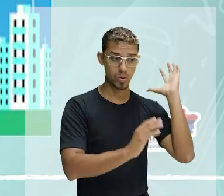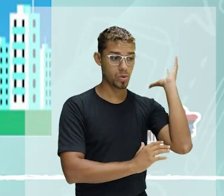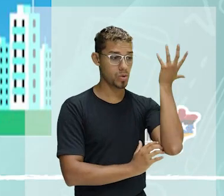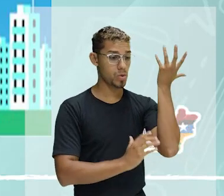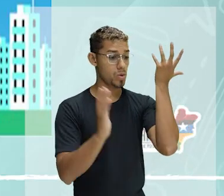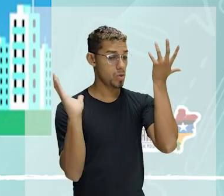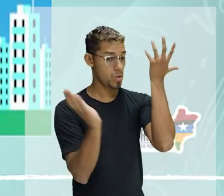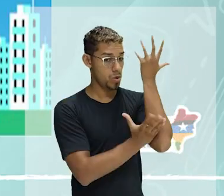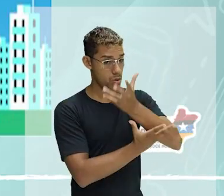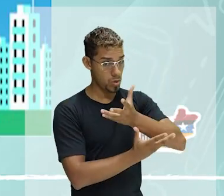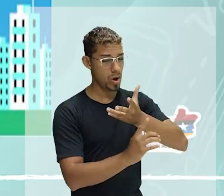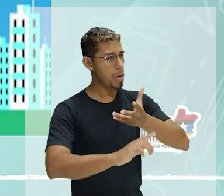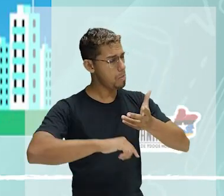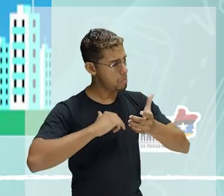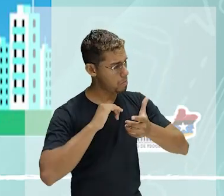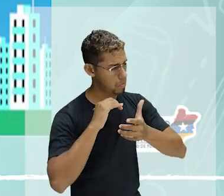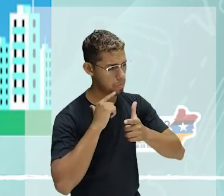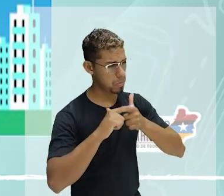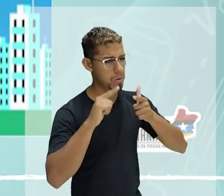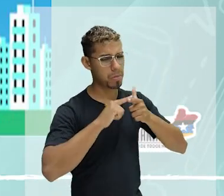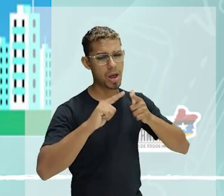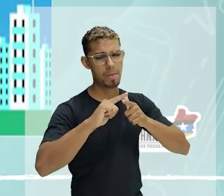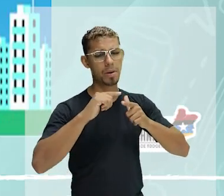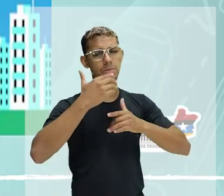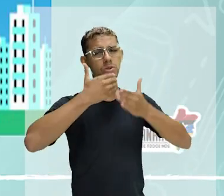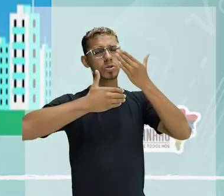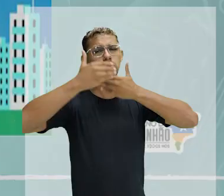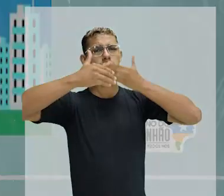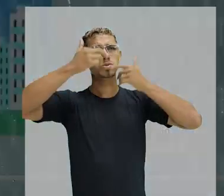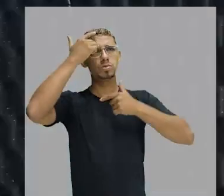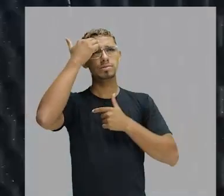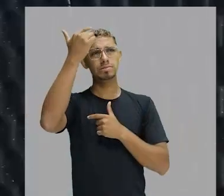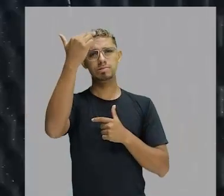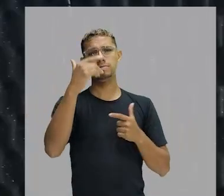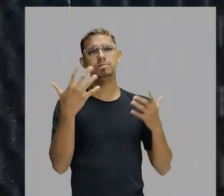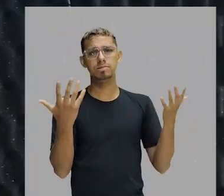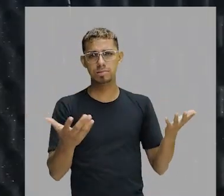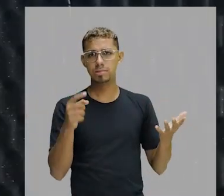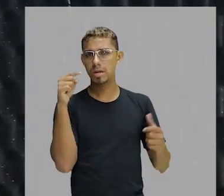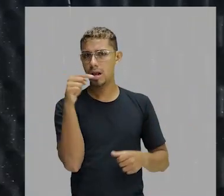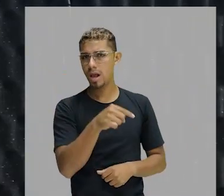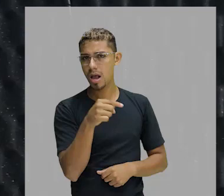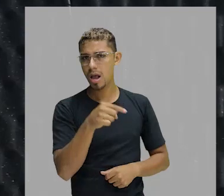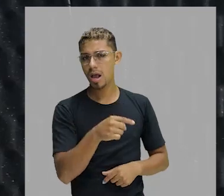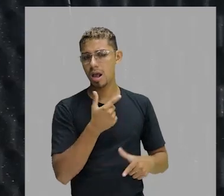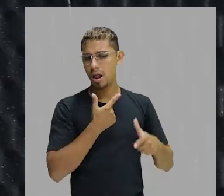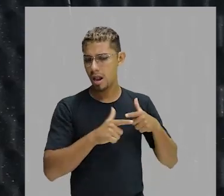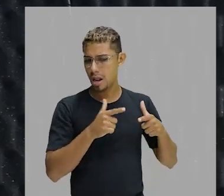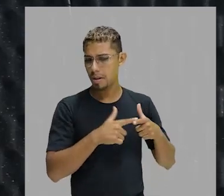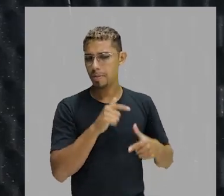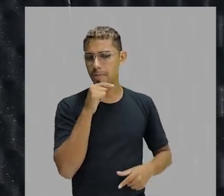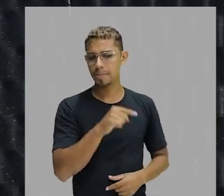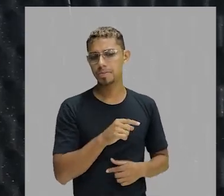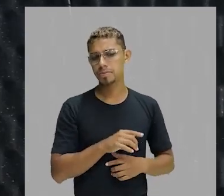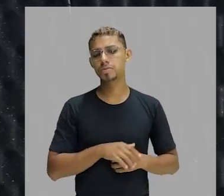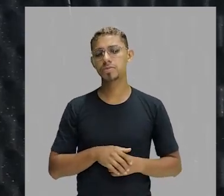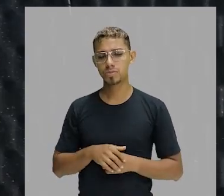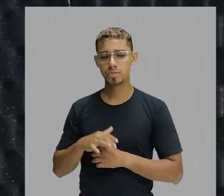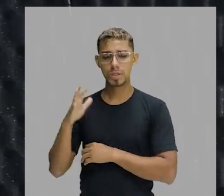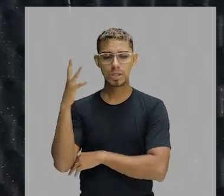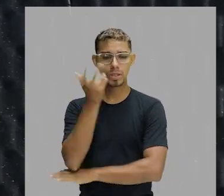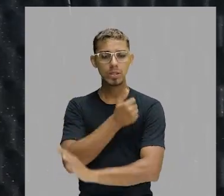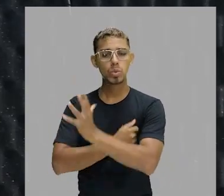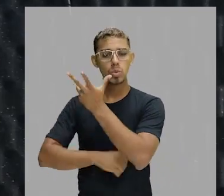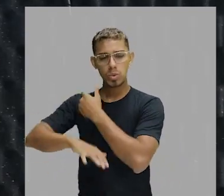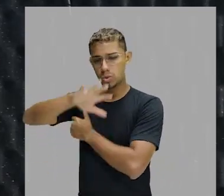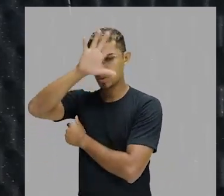Brasil, atrelado também ao nosso processo histórico, tá certo? Então, só a floresta amazônica, por exemplo, ela libera 20 trilhões de litros de